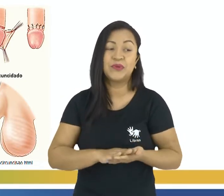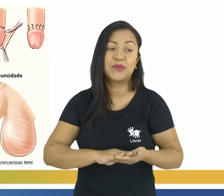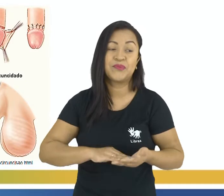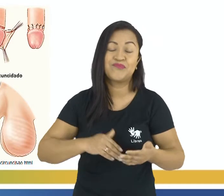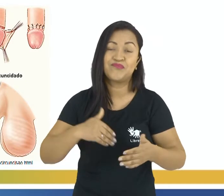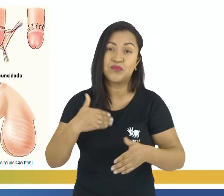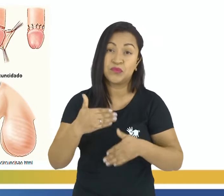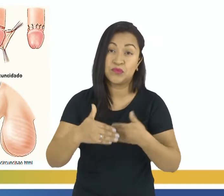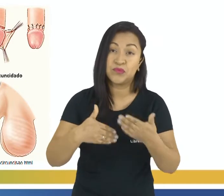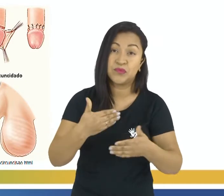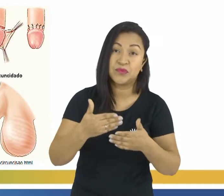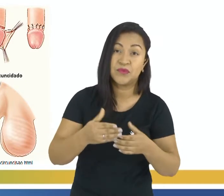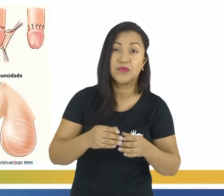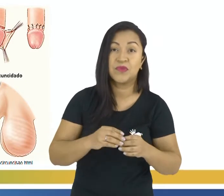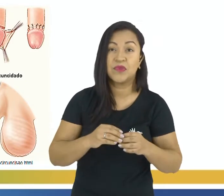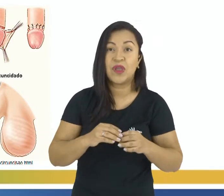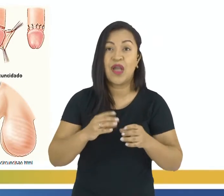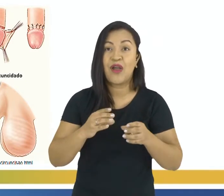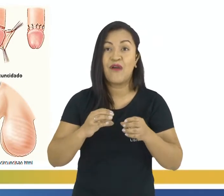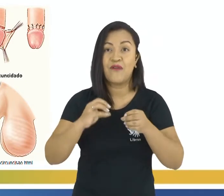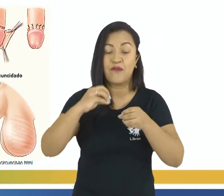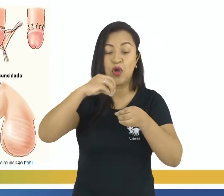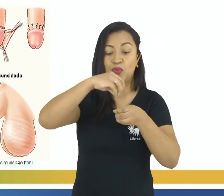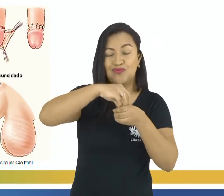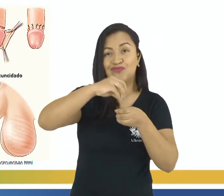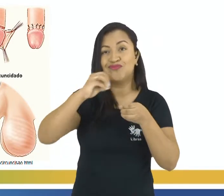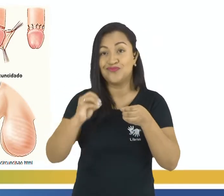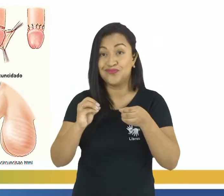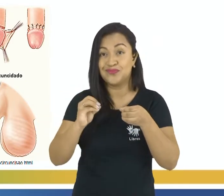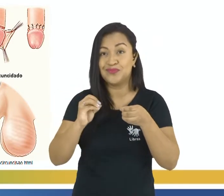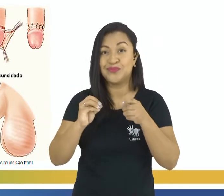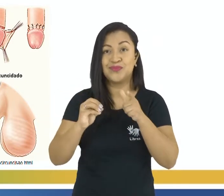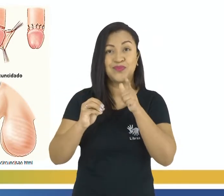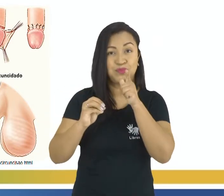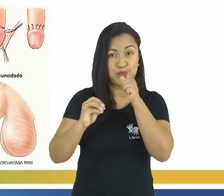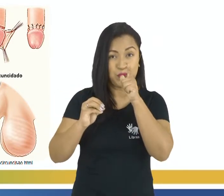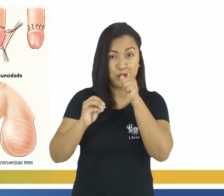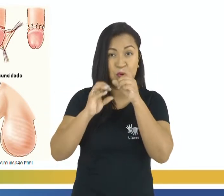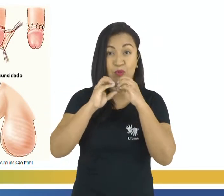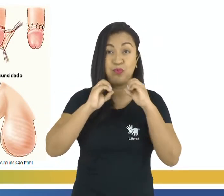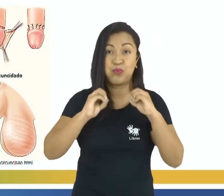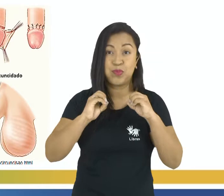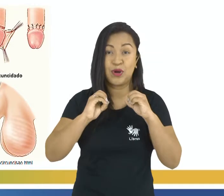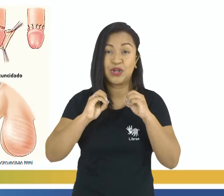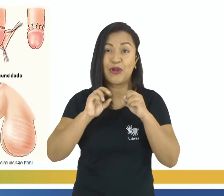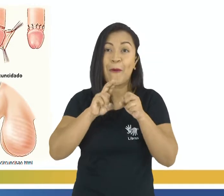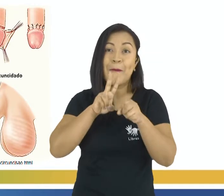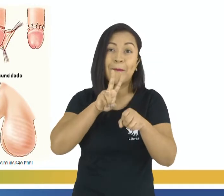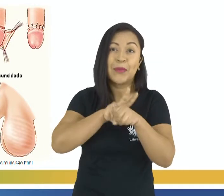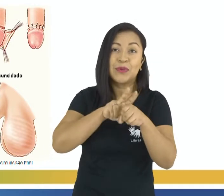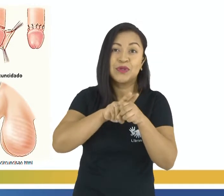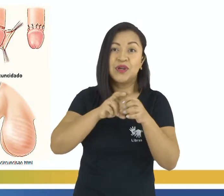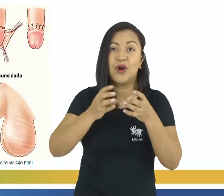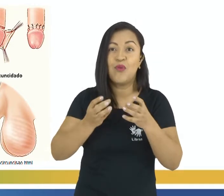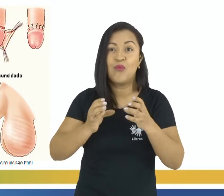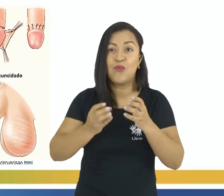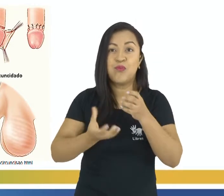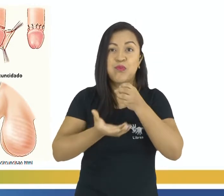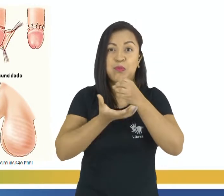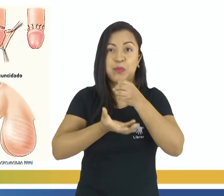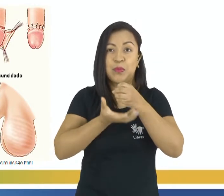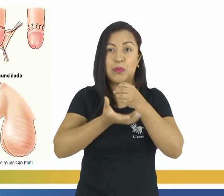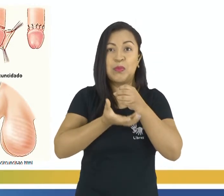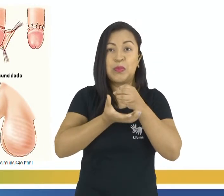dos testículos eles estarem fora da cavidade abdominal, protegidos pelo saco escrotal, é que esse saco